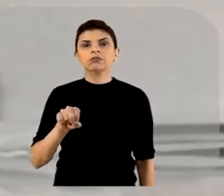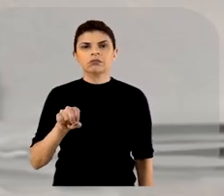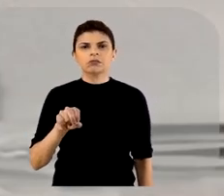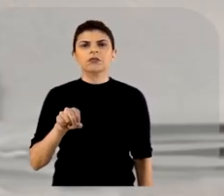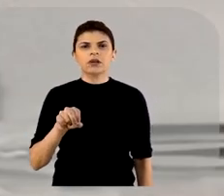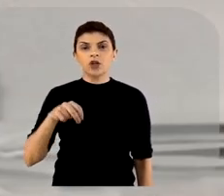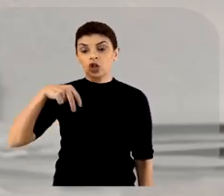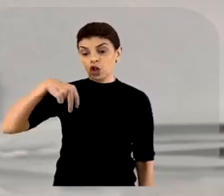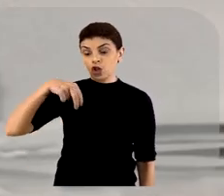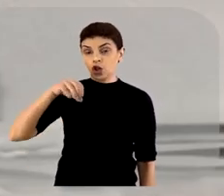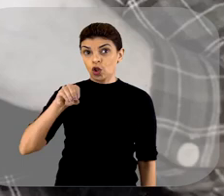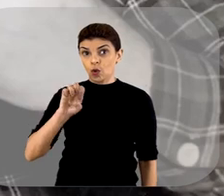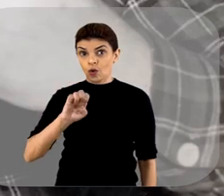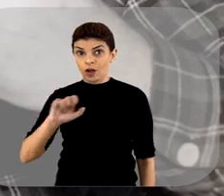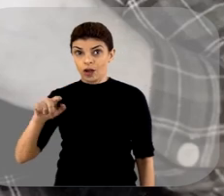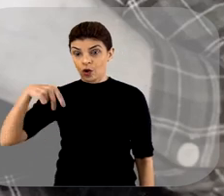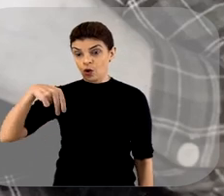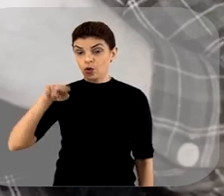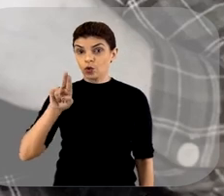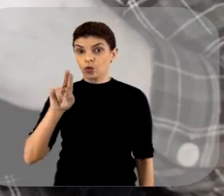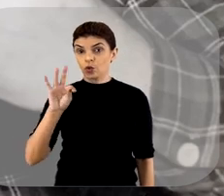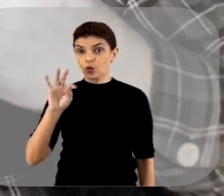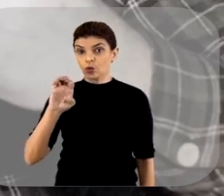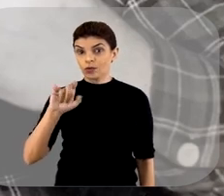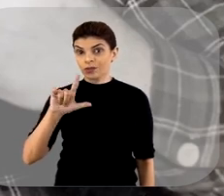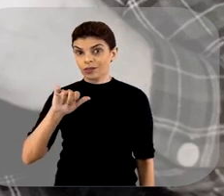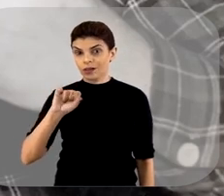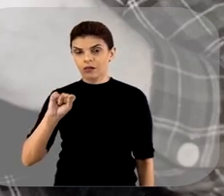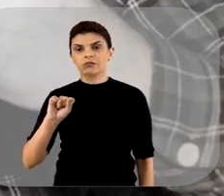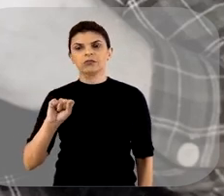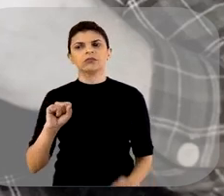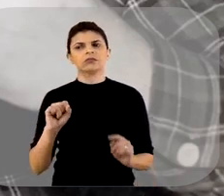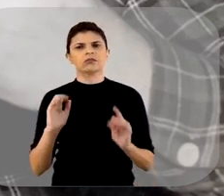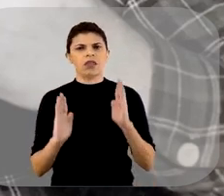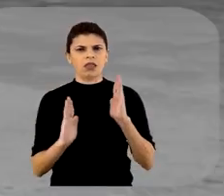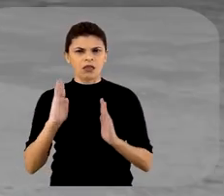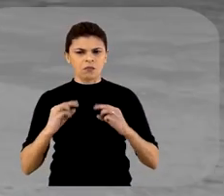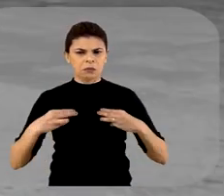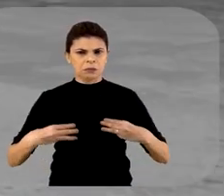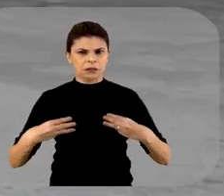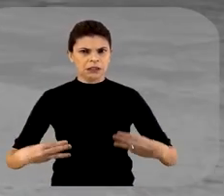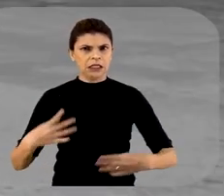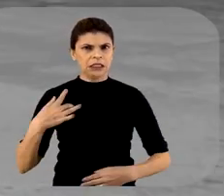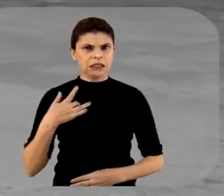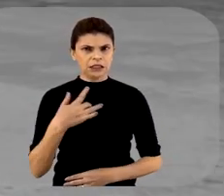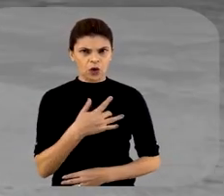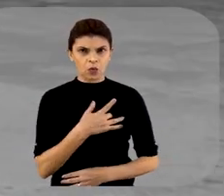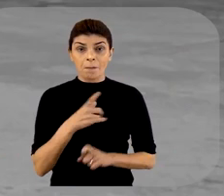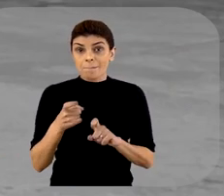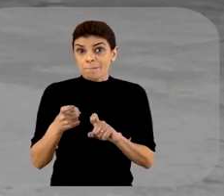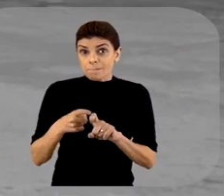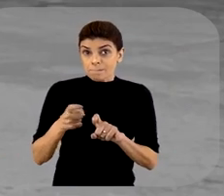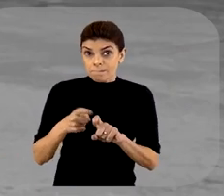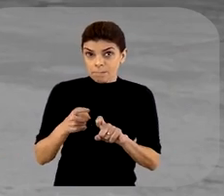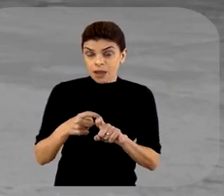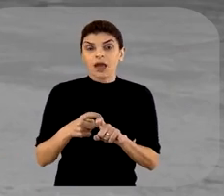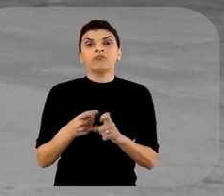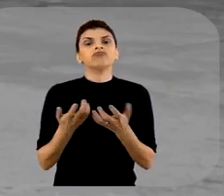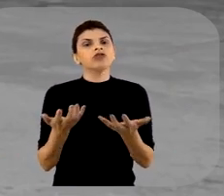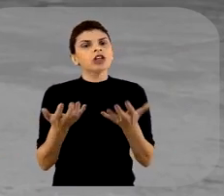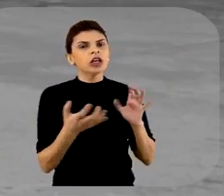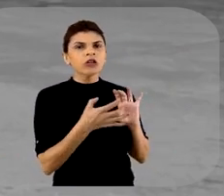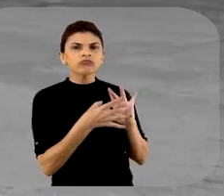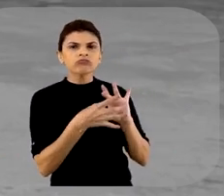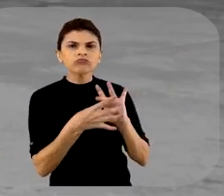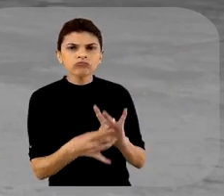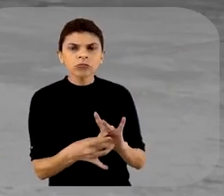um sanitarista, na época do Ministério da Saúde, ele foi médico da expedição Roncador Xingu, que era uma expedição que pretendia ligar